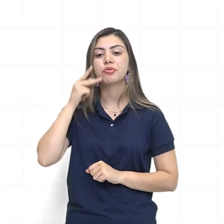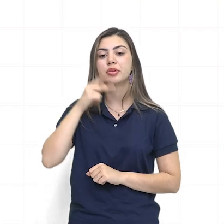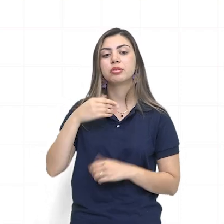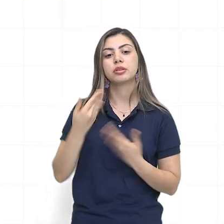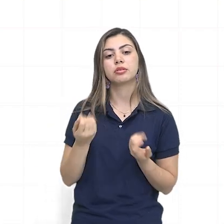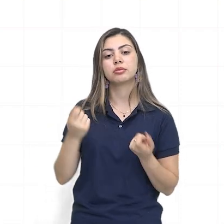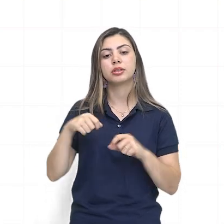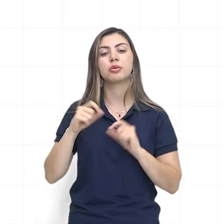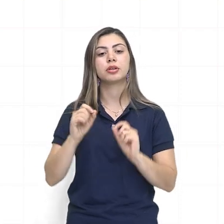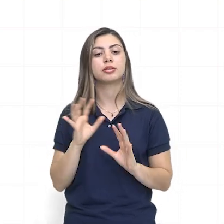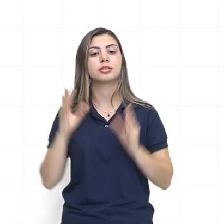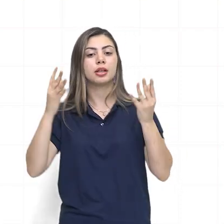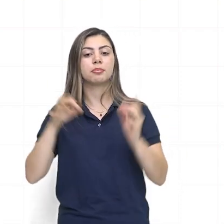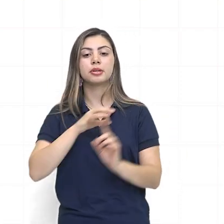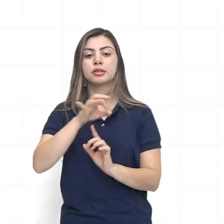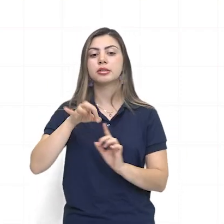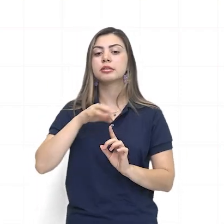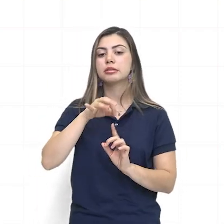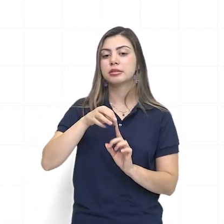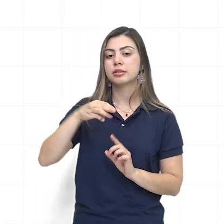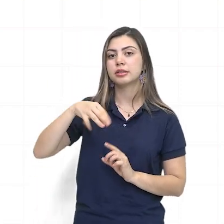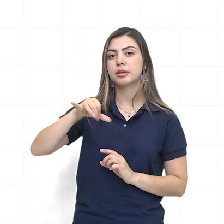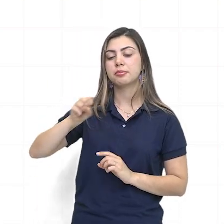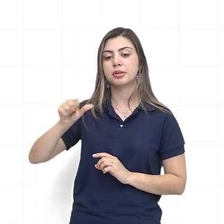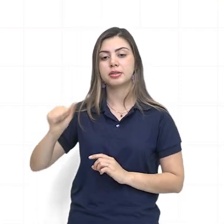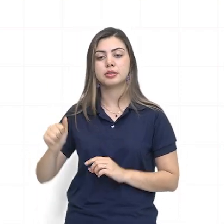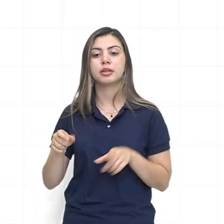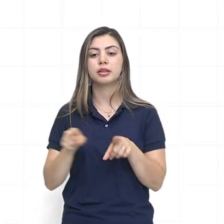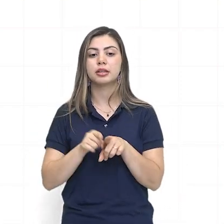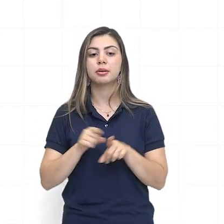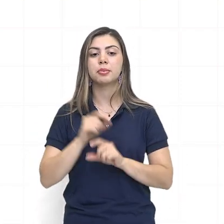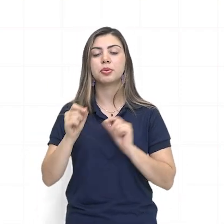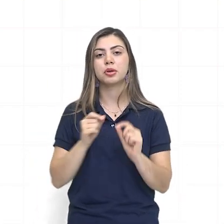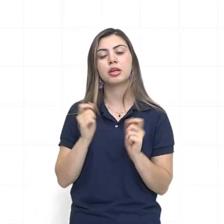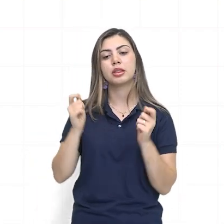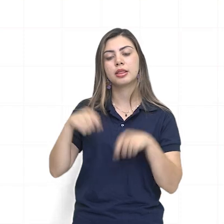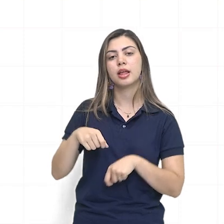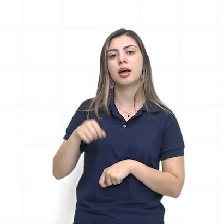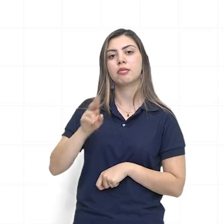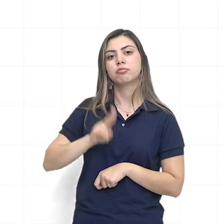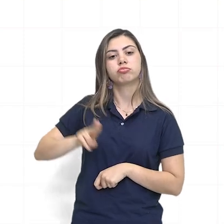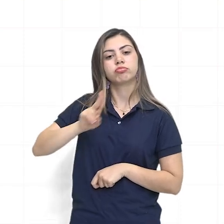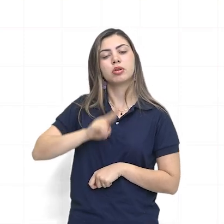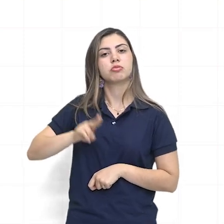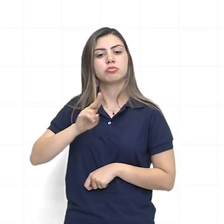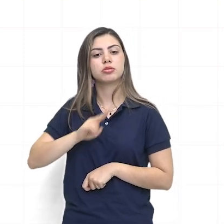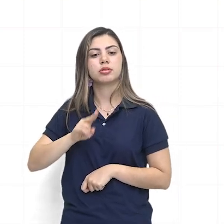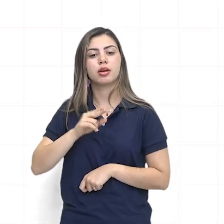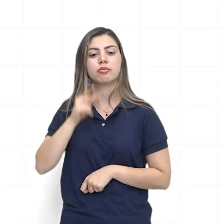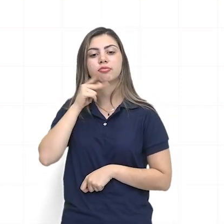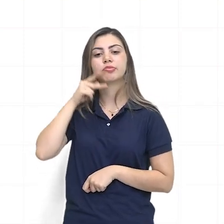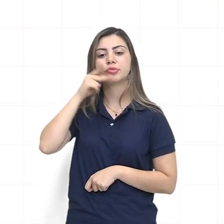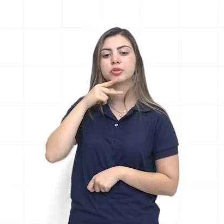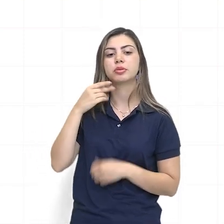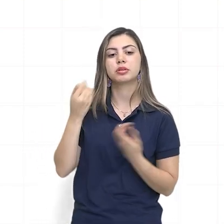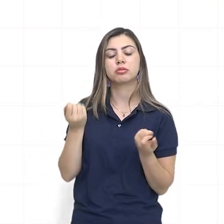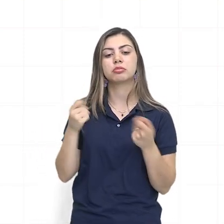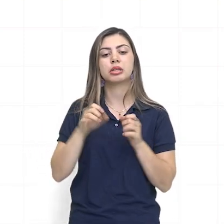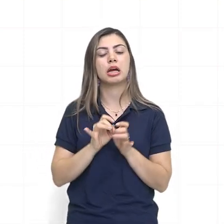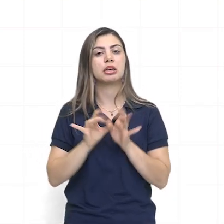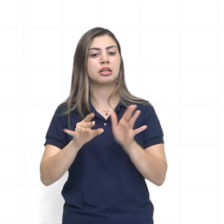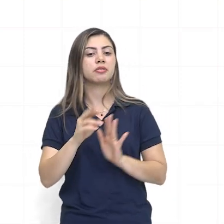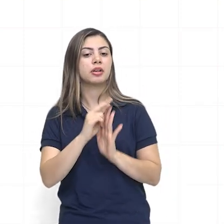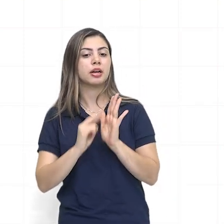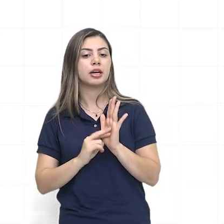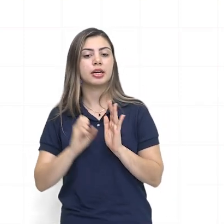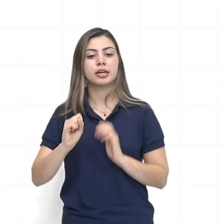utilizavam tanto para a celebração da missa, da Santa Missa, como para o consumo ordinário, expressamente permitido pela regra